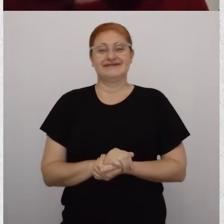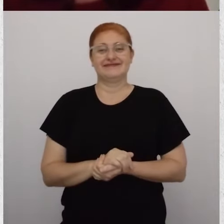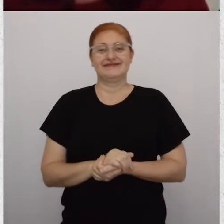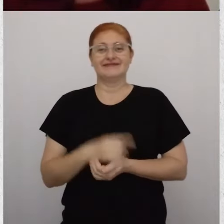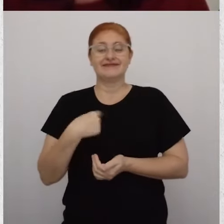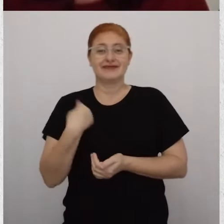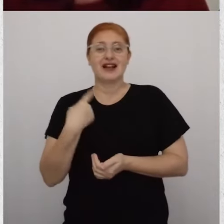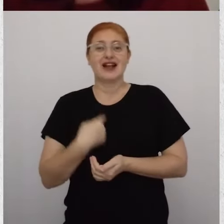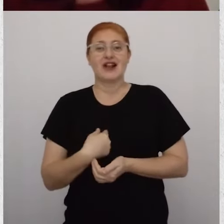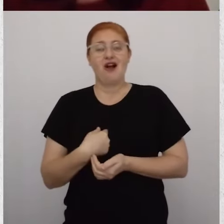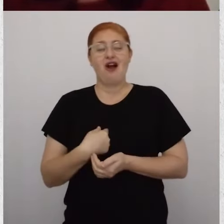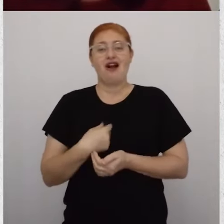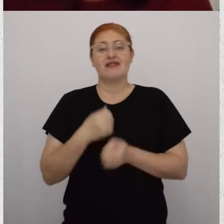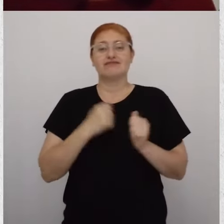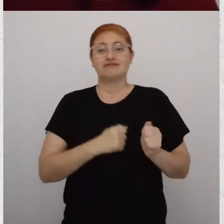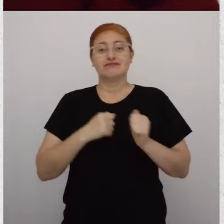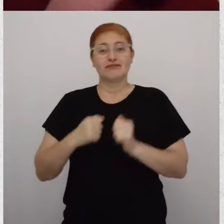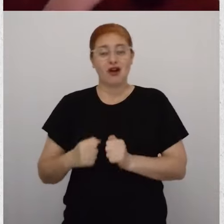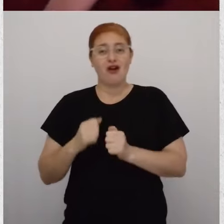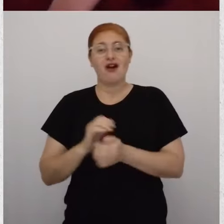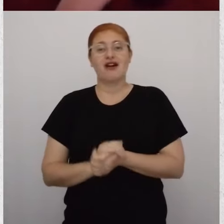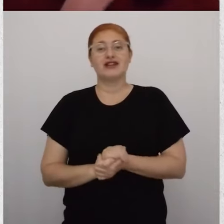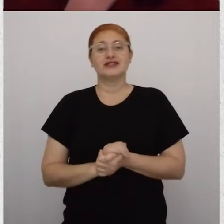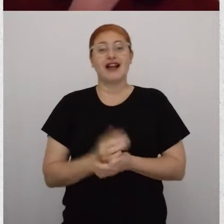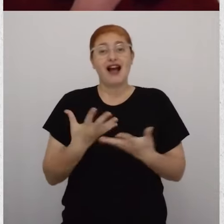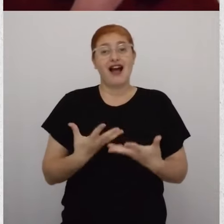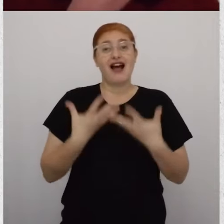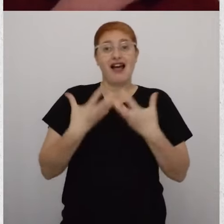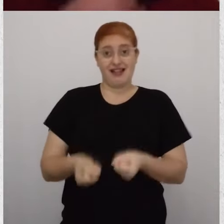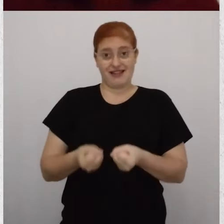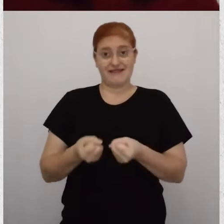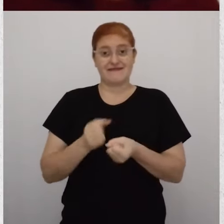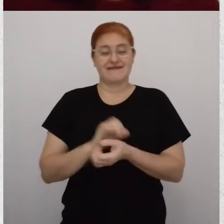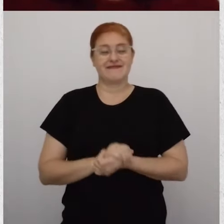para que a gente possa, para que eu possa aceitar.